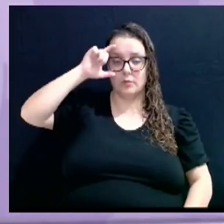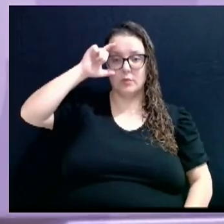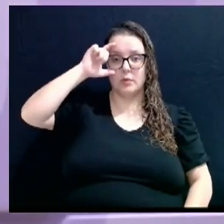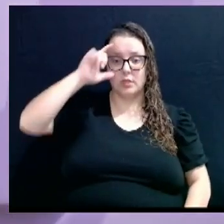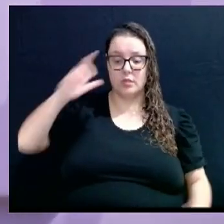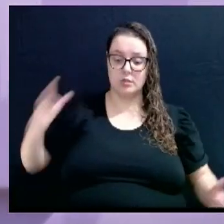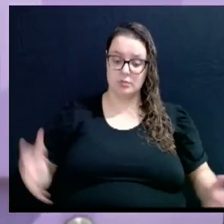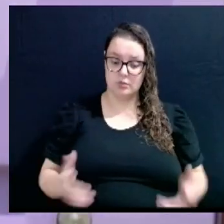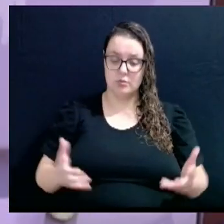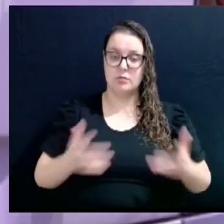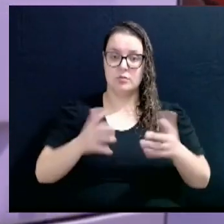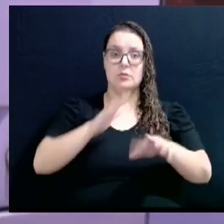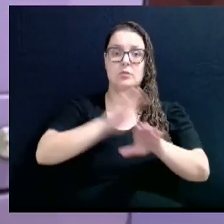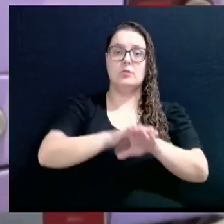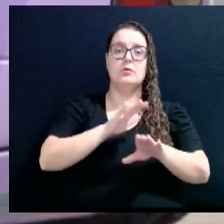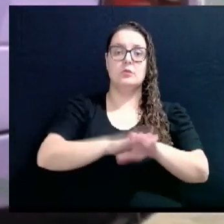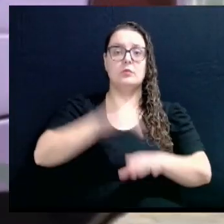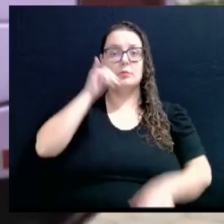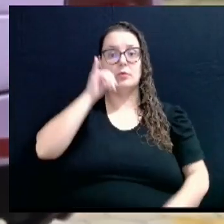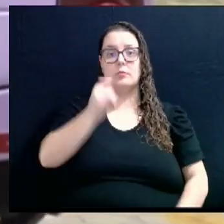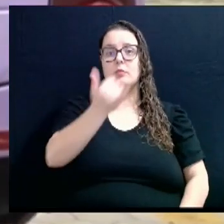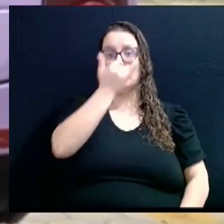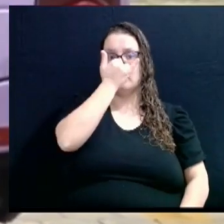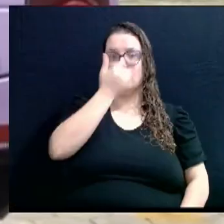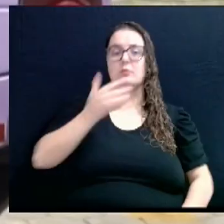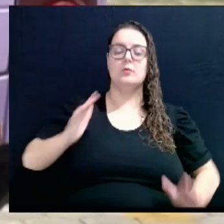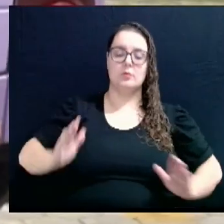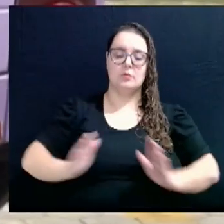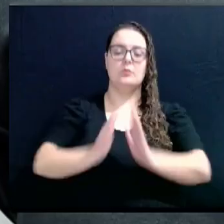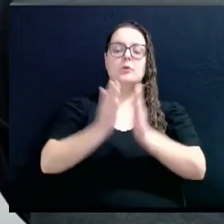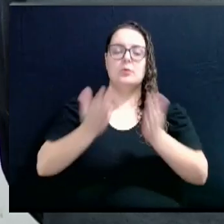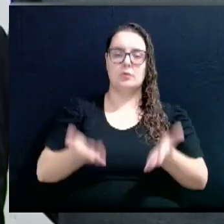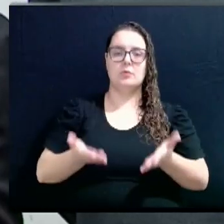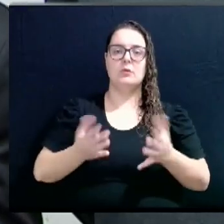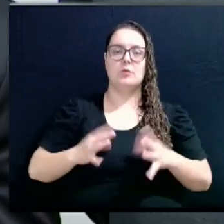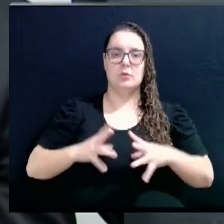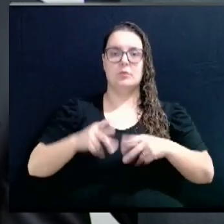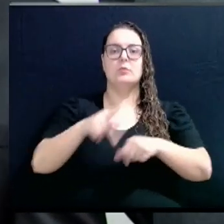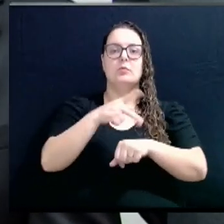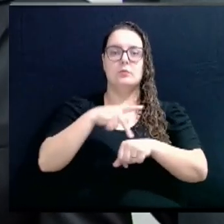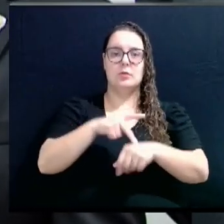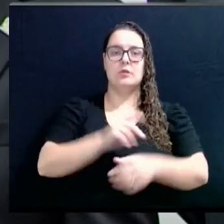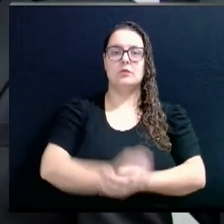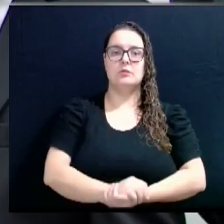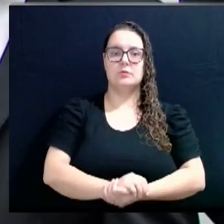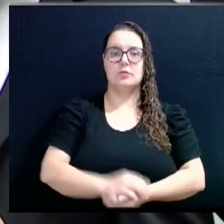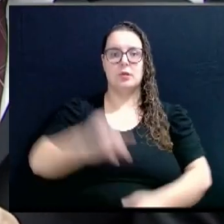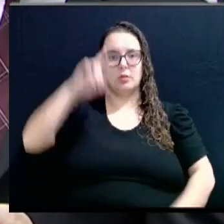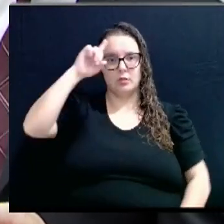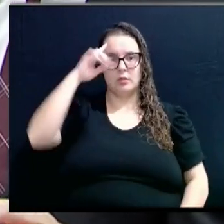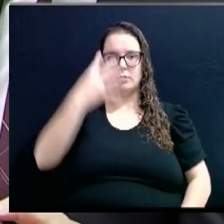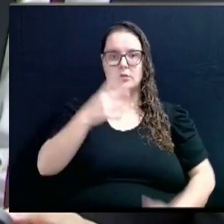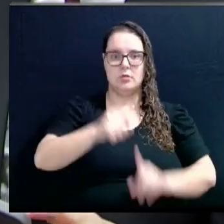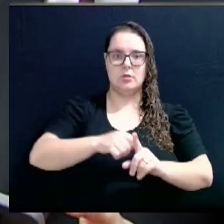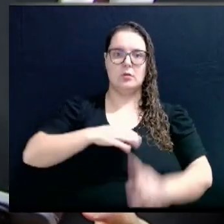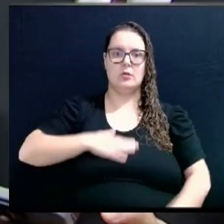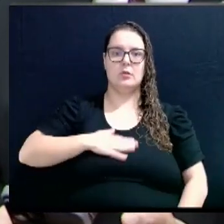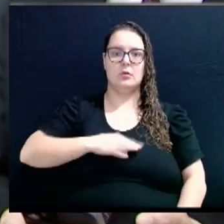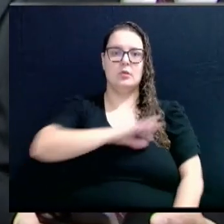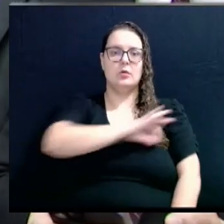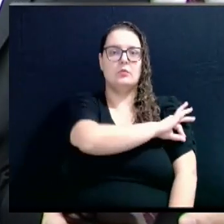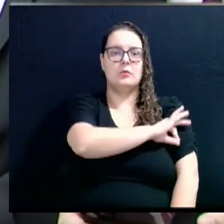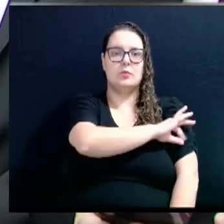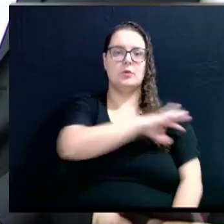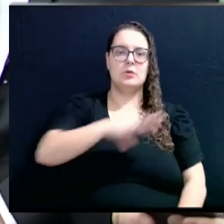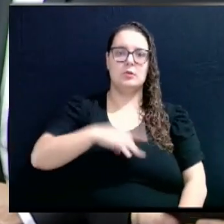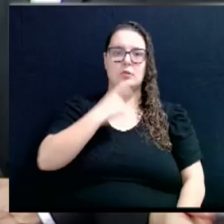ações preventivas e de enfrentamento em todo o país. No dia 4 de agosto, a Prefeitura de Campinas oficializou